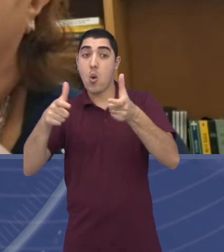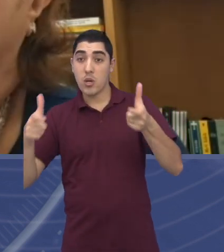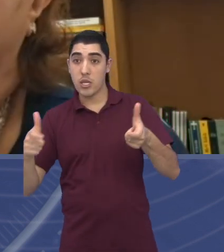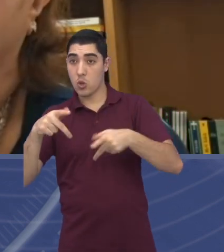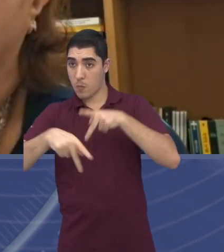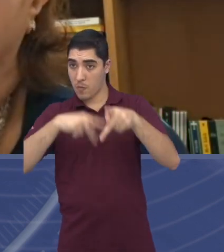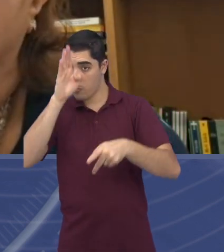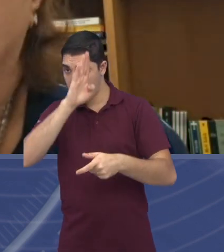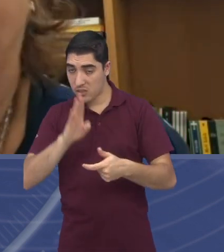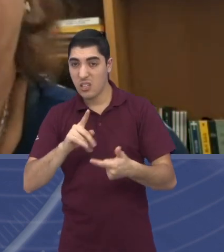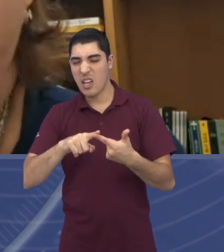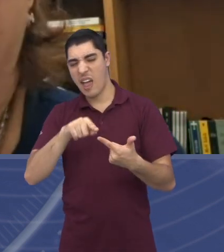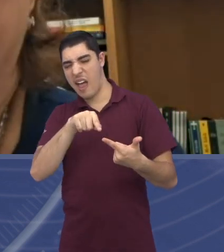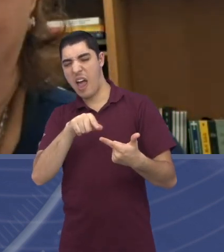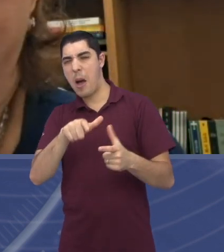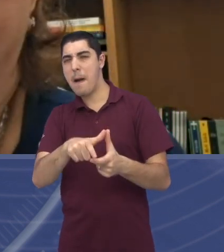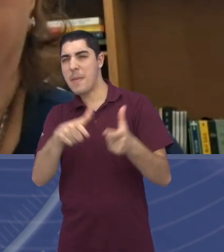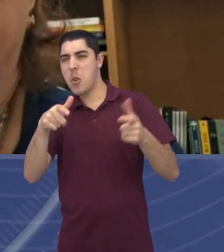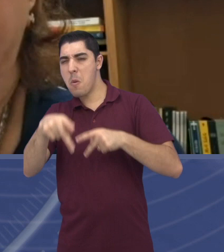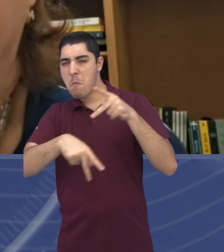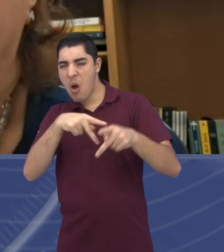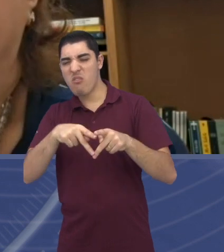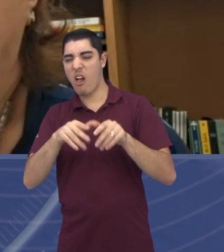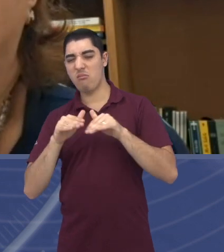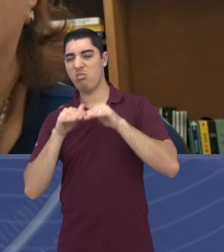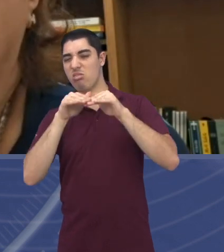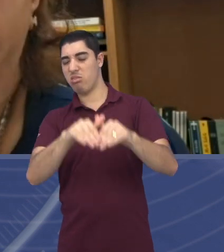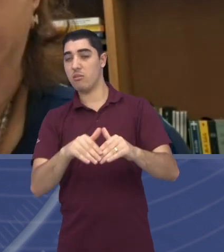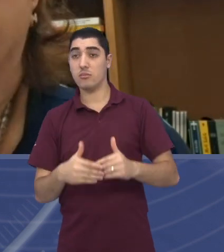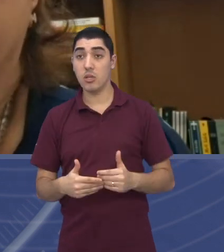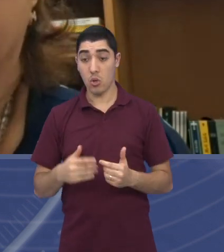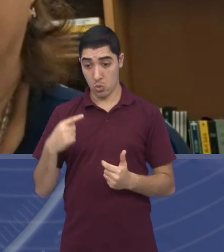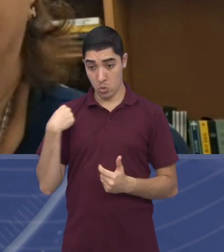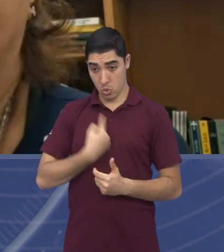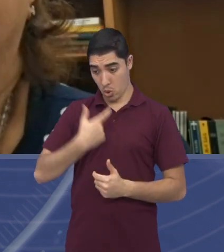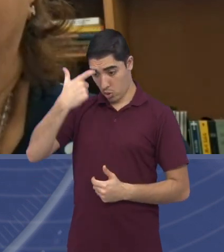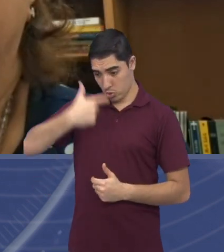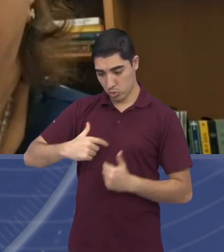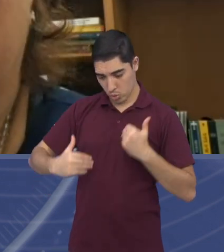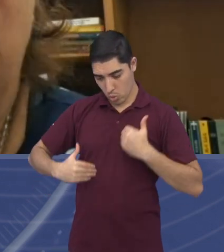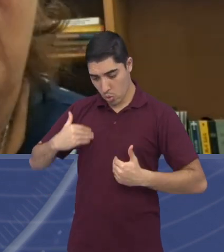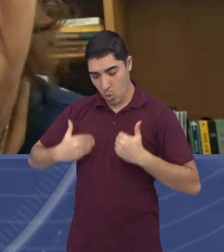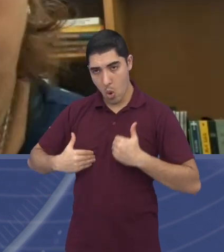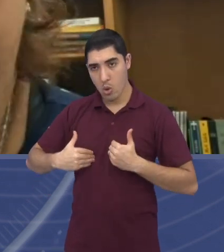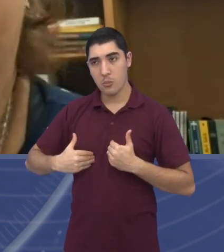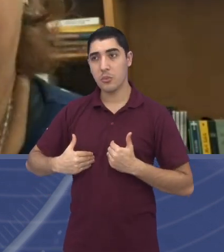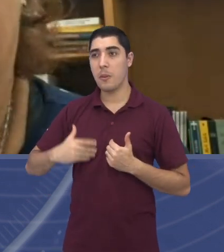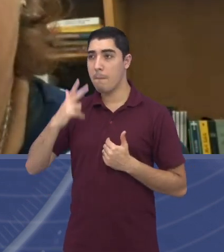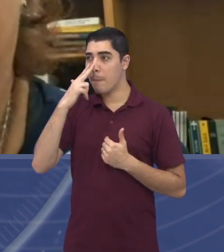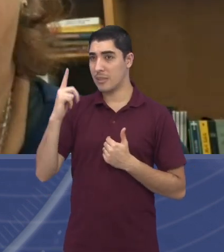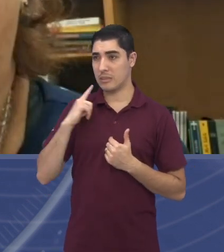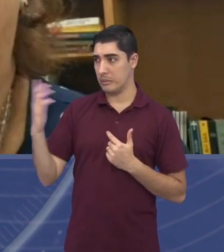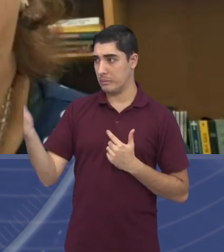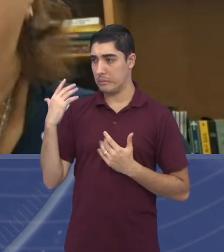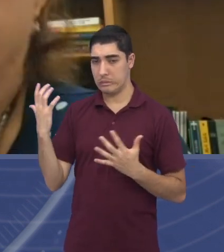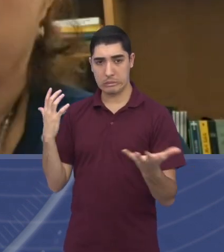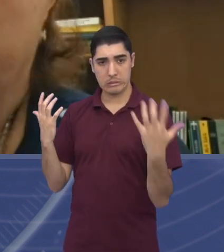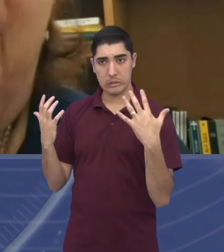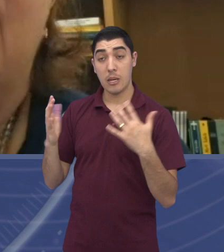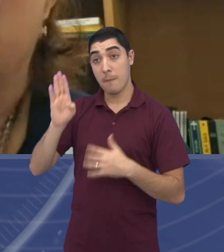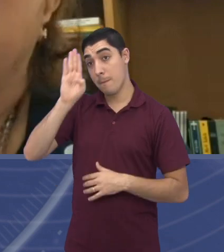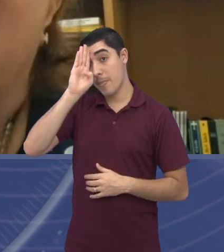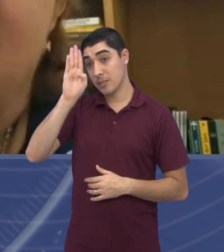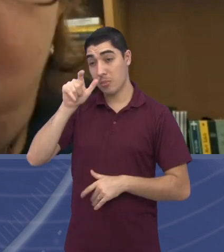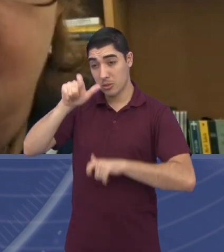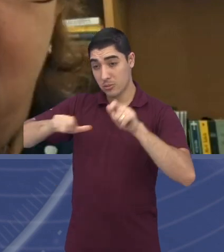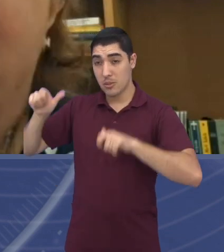trabalhadora sendo vista como ninguém, né? O corpo da gente sendo sistematicamente manipulado, e nós